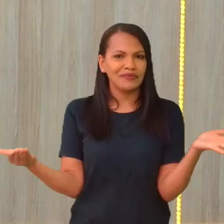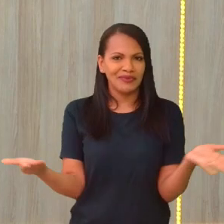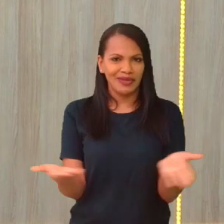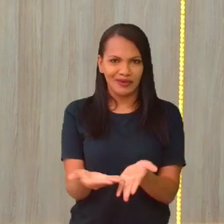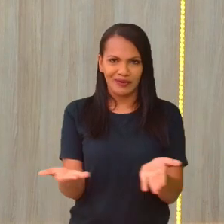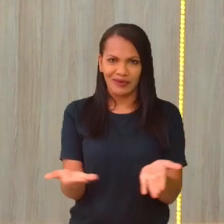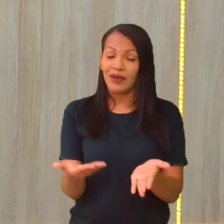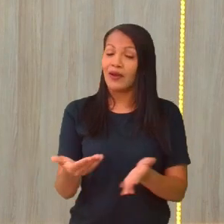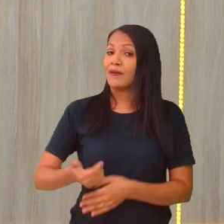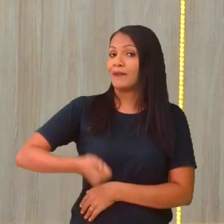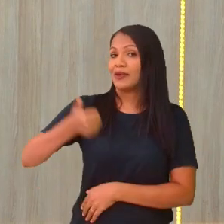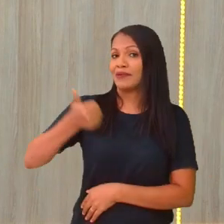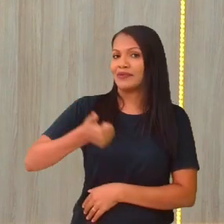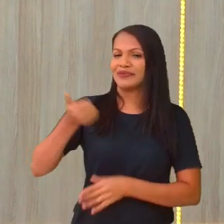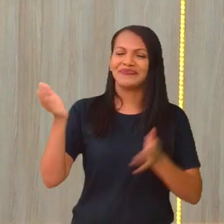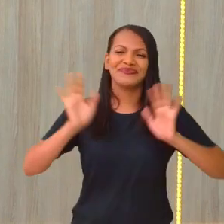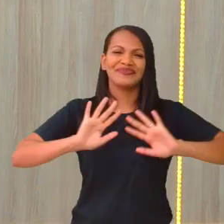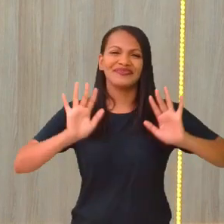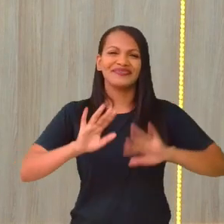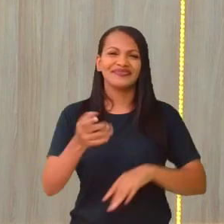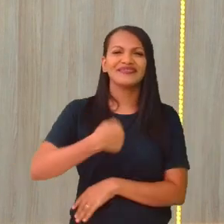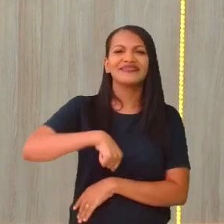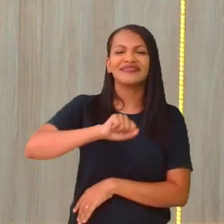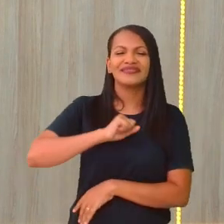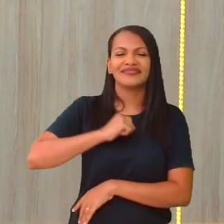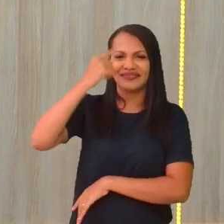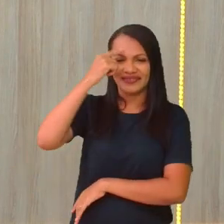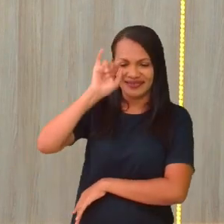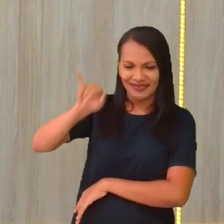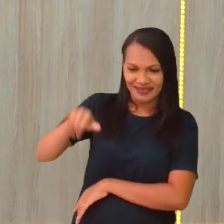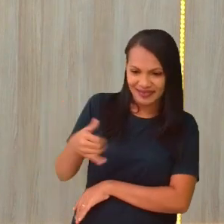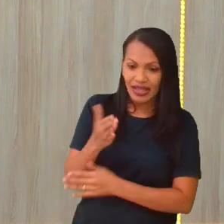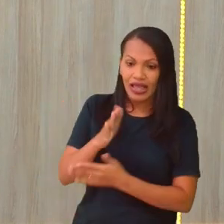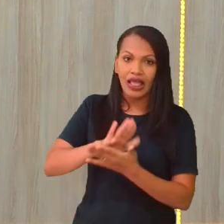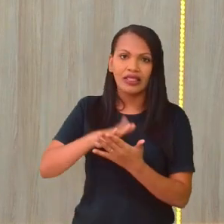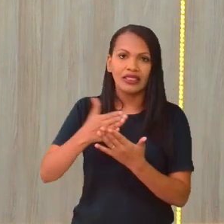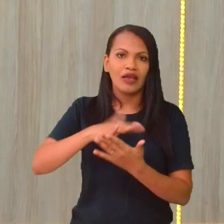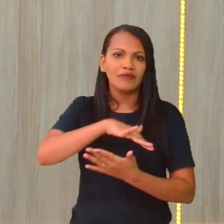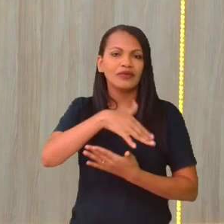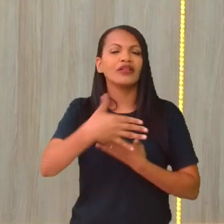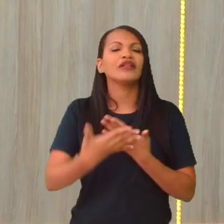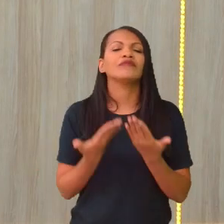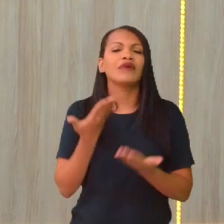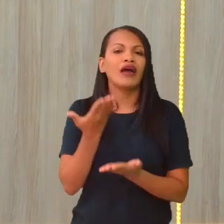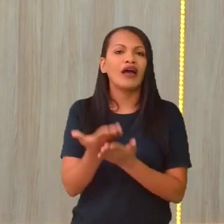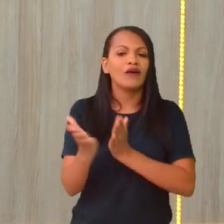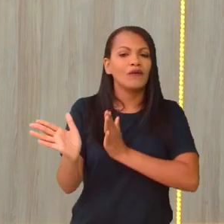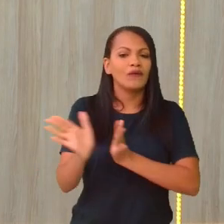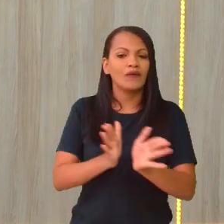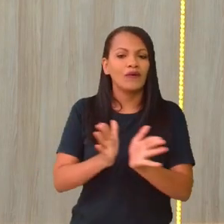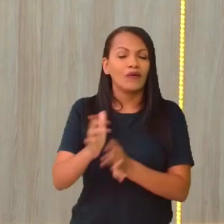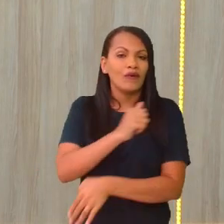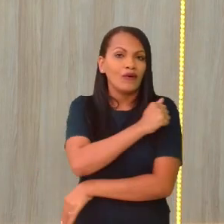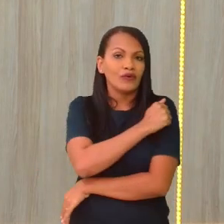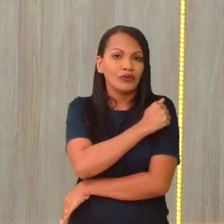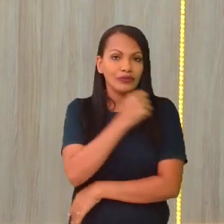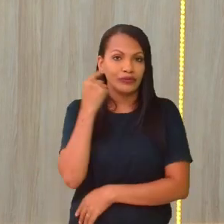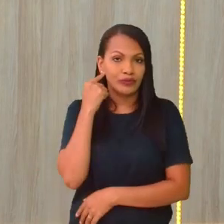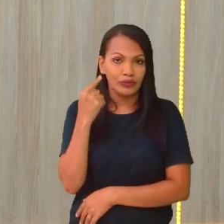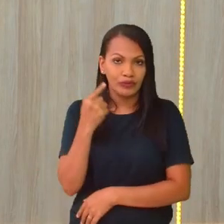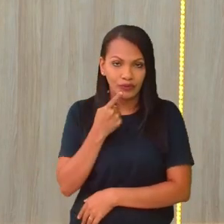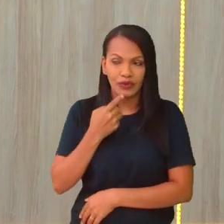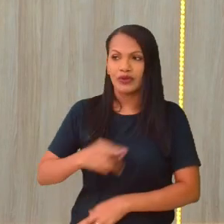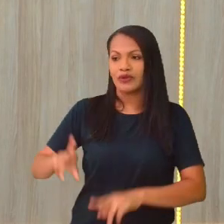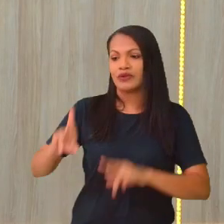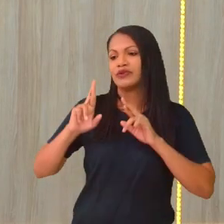agora. A primeira delas é Jéssica, nossa intérprete de Libras. Jéssica vai tornar essa aula muito mais acessível a todo mundo que está aí em casa. Espero que você